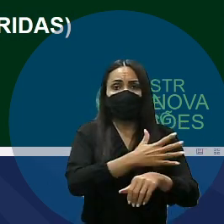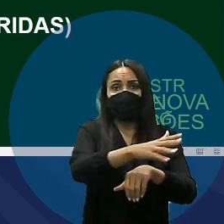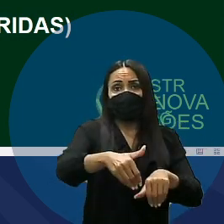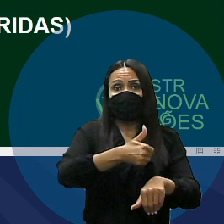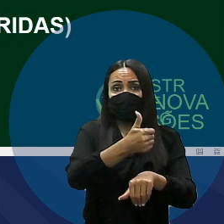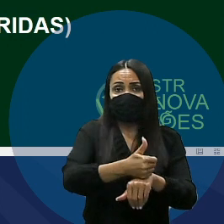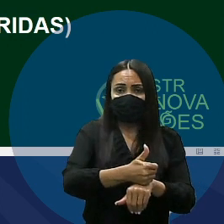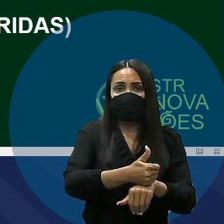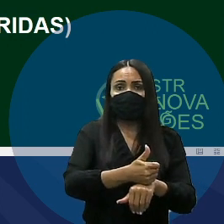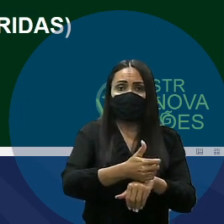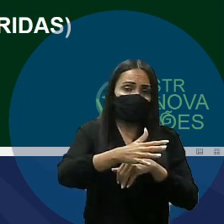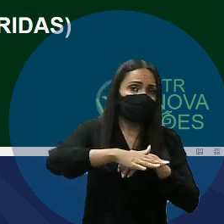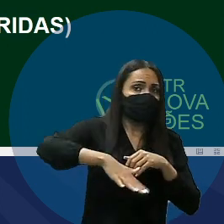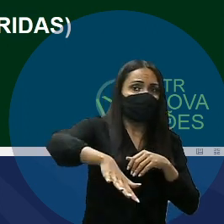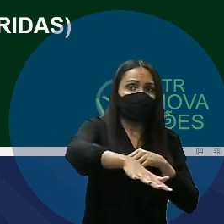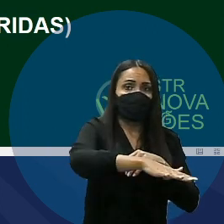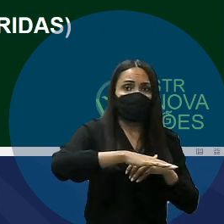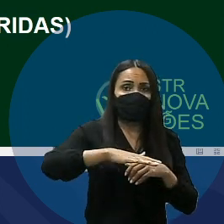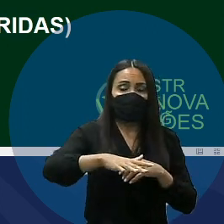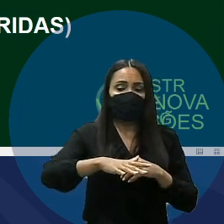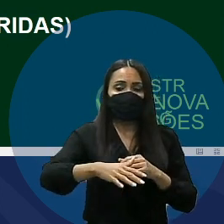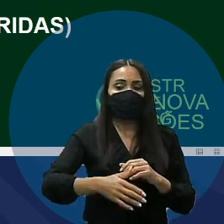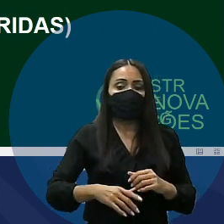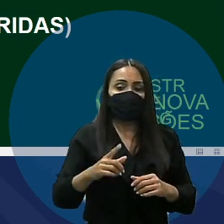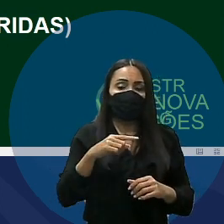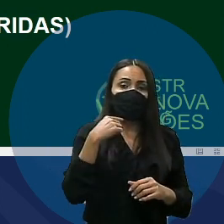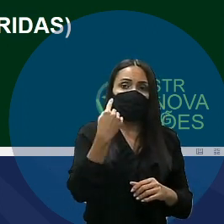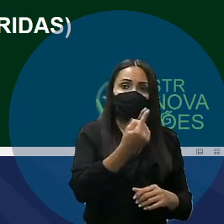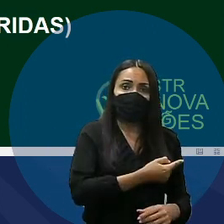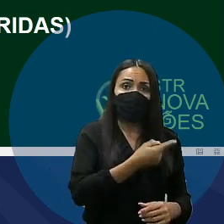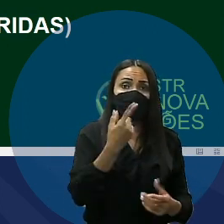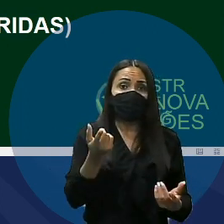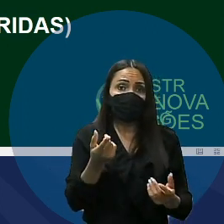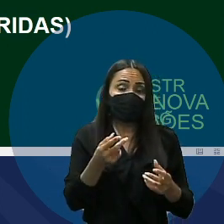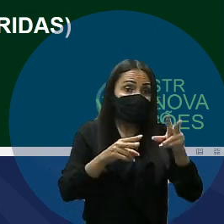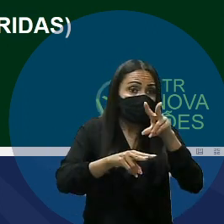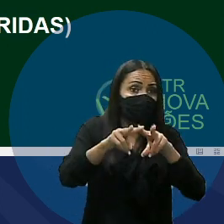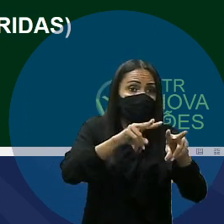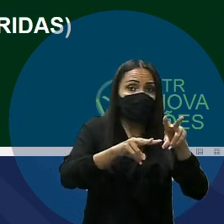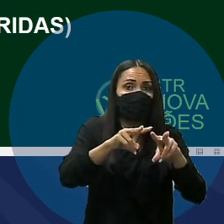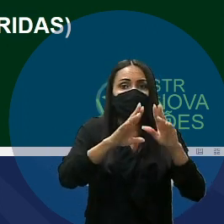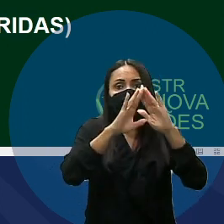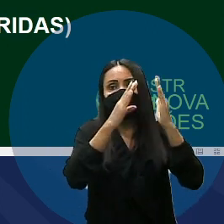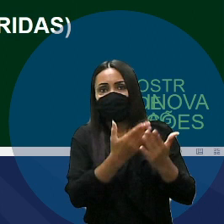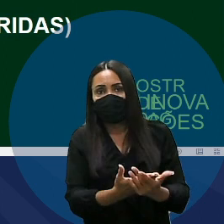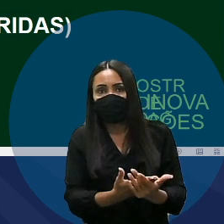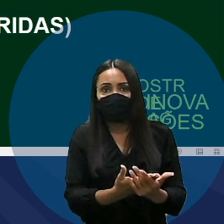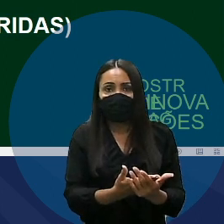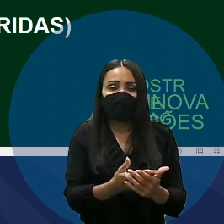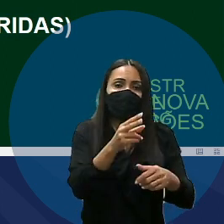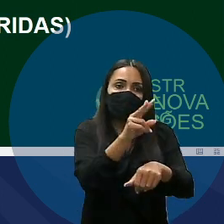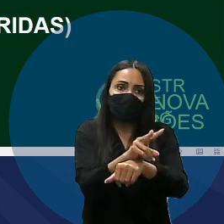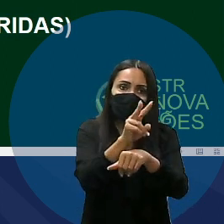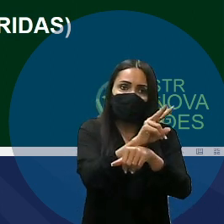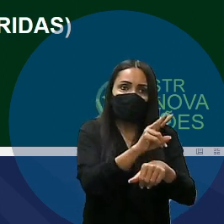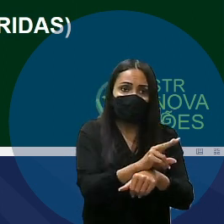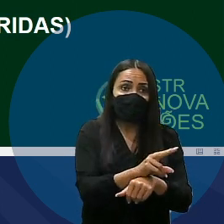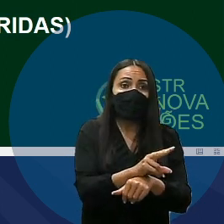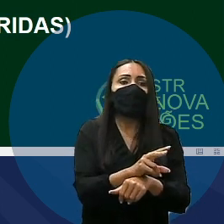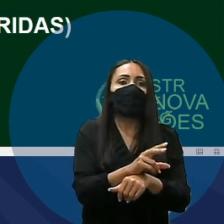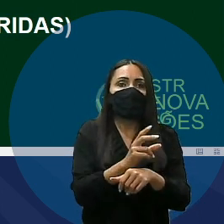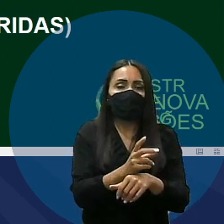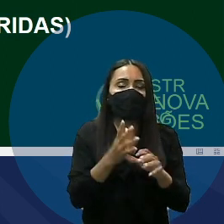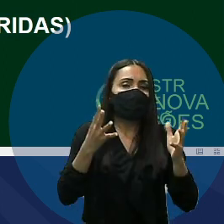tem que estar aberta à comunidade sempre. Nós somos guardiões da escola, ninguém é dono dela, pois ela pertence a todos. Então, nada mais